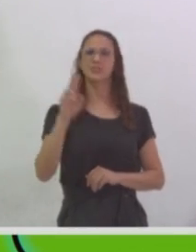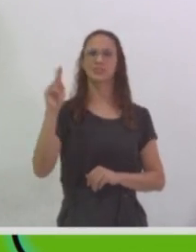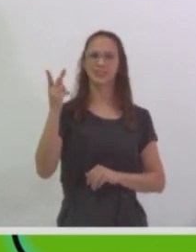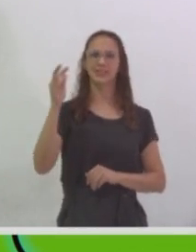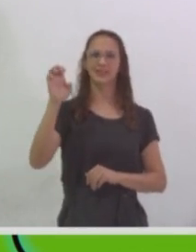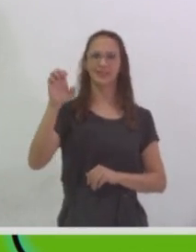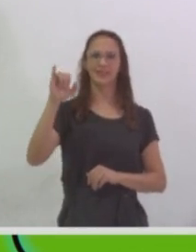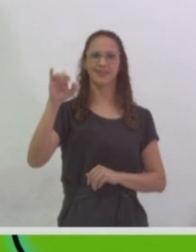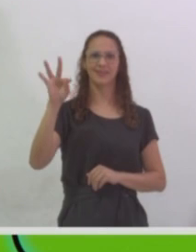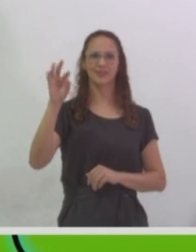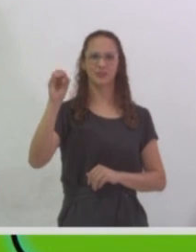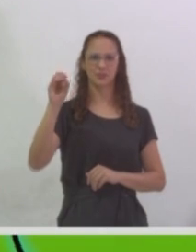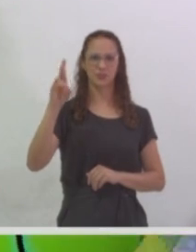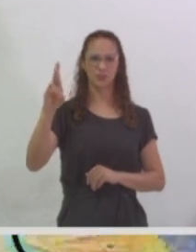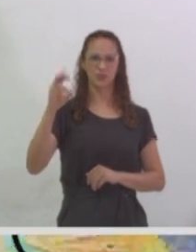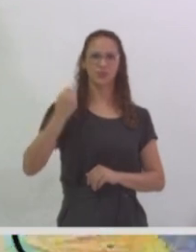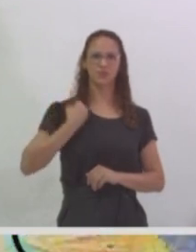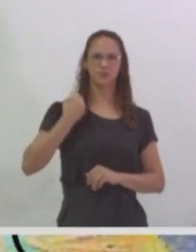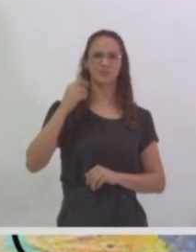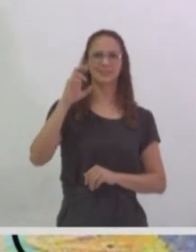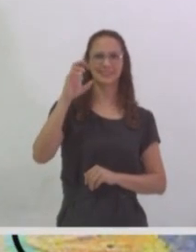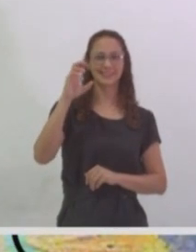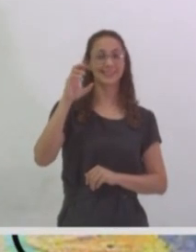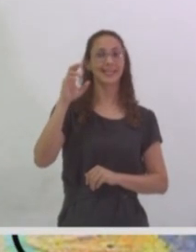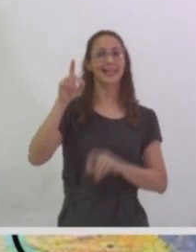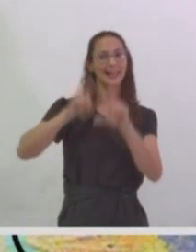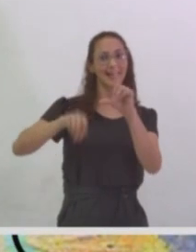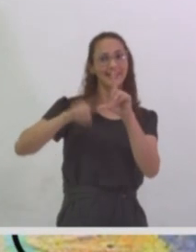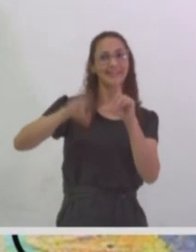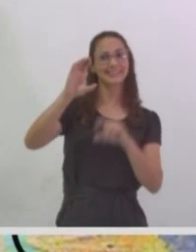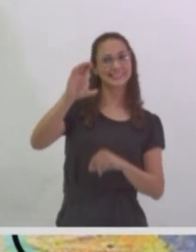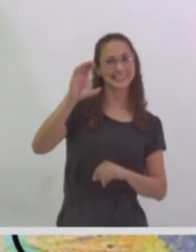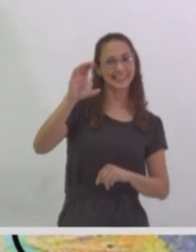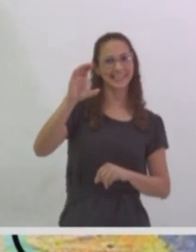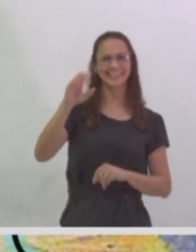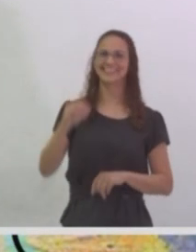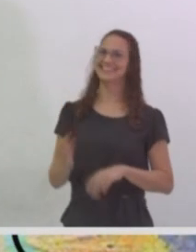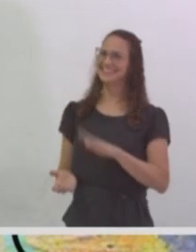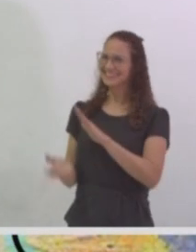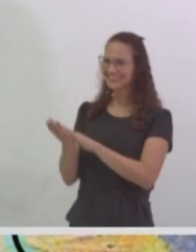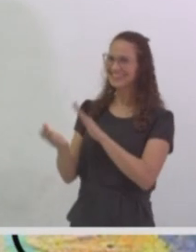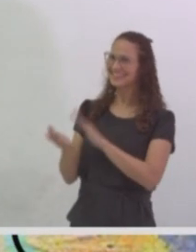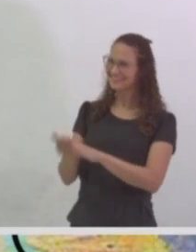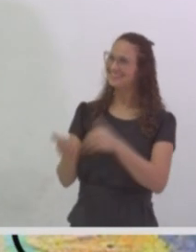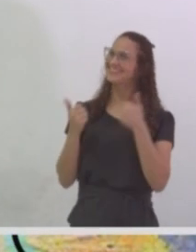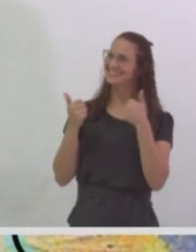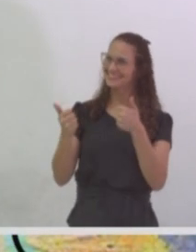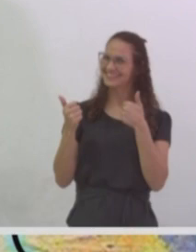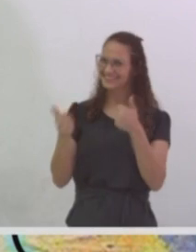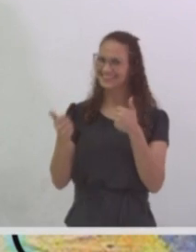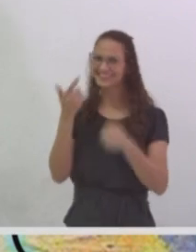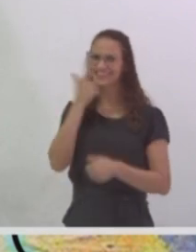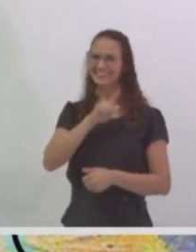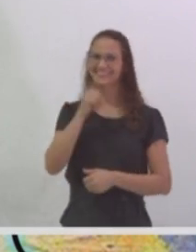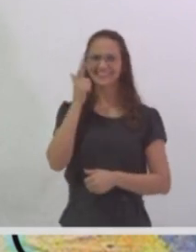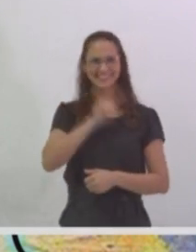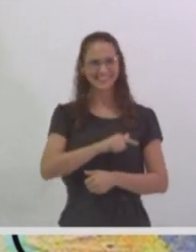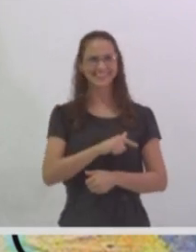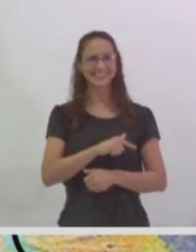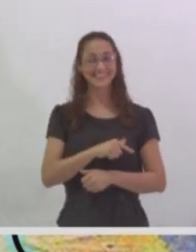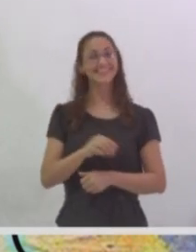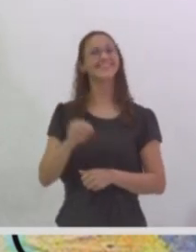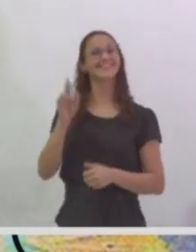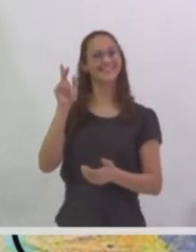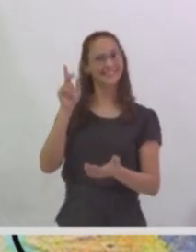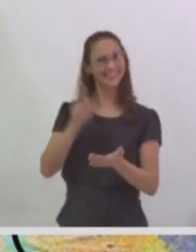Parabéns! Show de bola! E aí, ó, conseguimos. Vamos ver aqui. Realmente, olha aí, ó. O nosso personagem é o